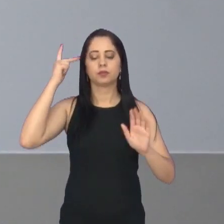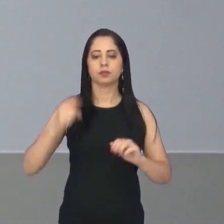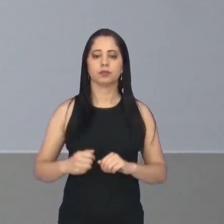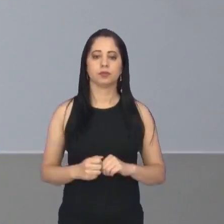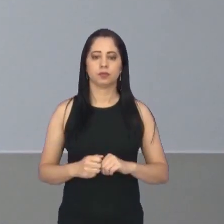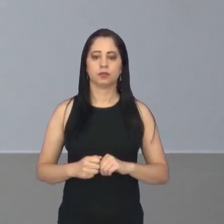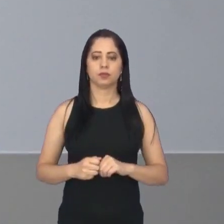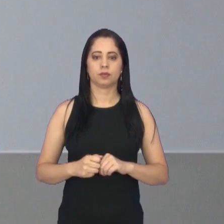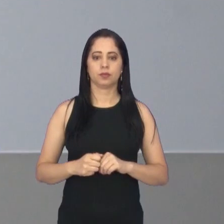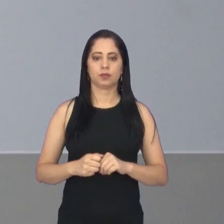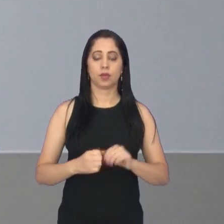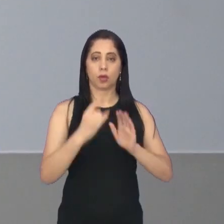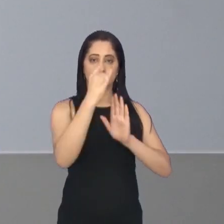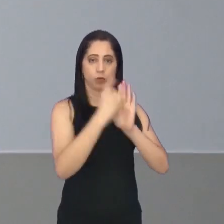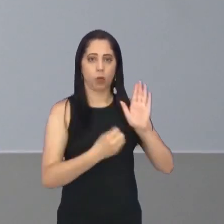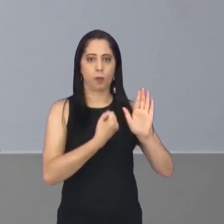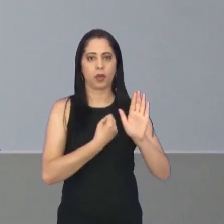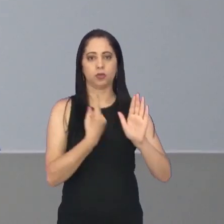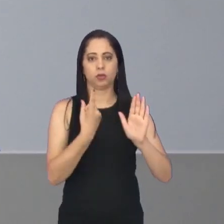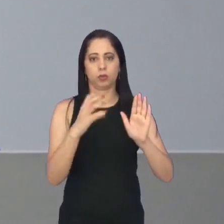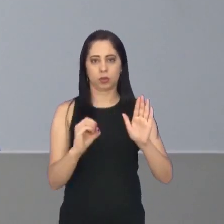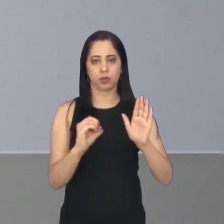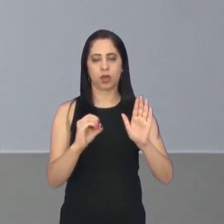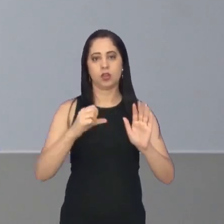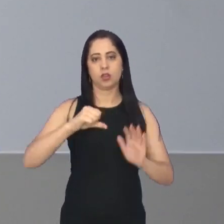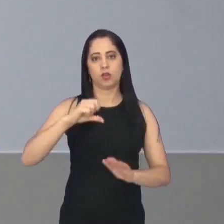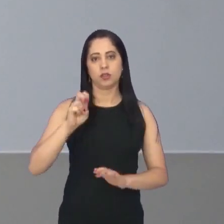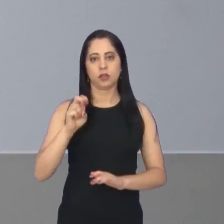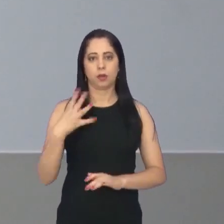ao processo número